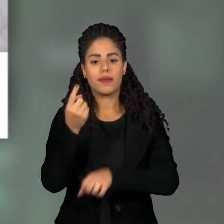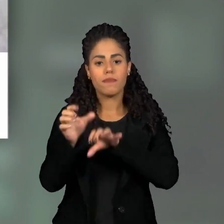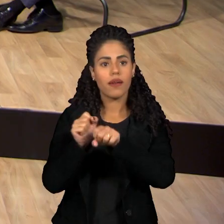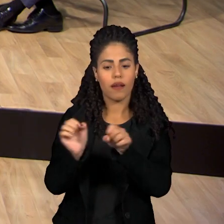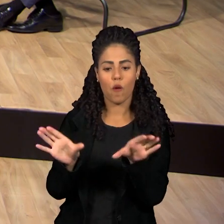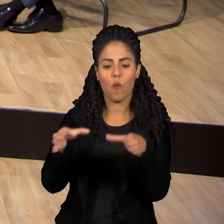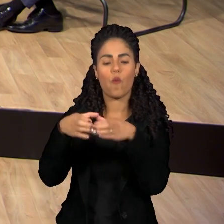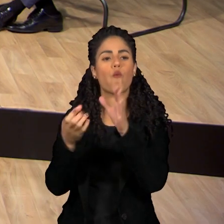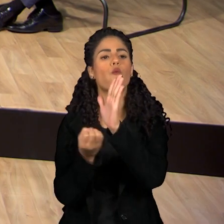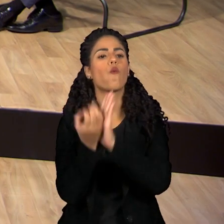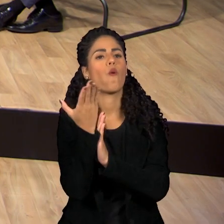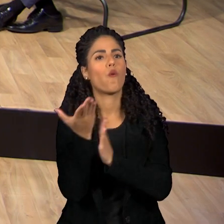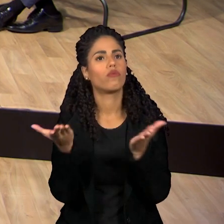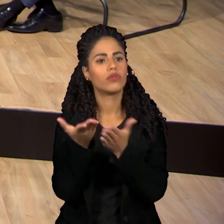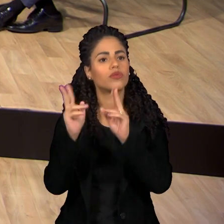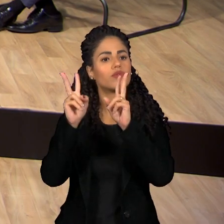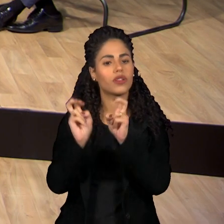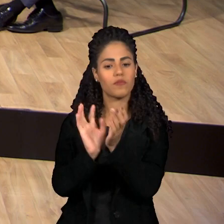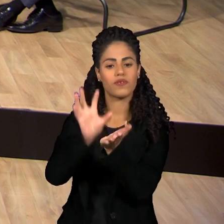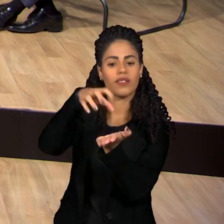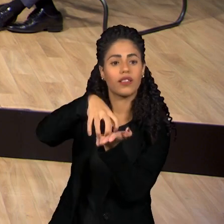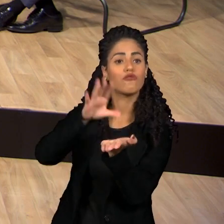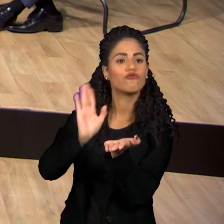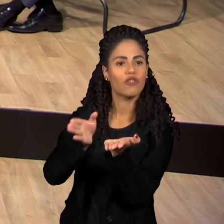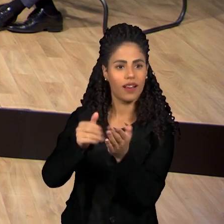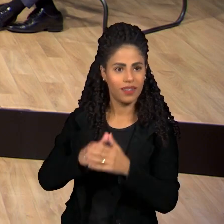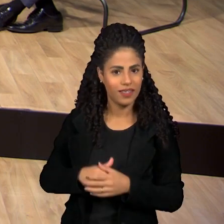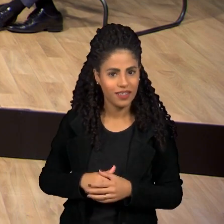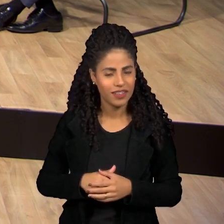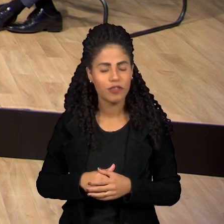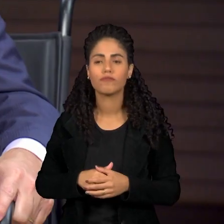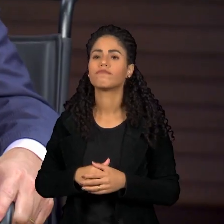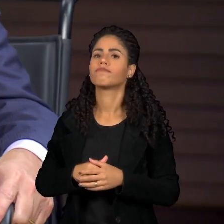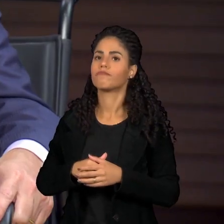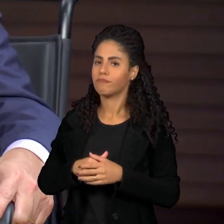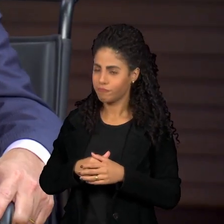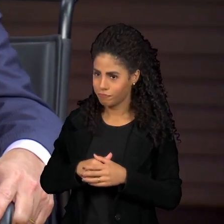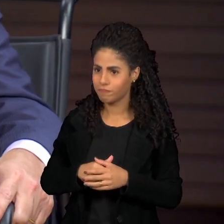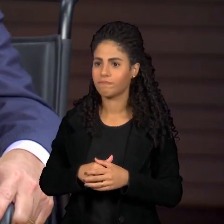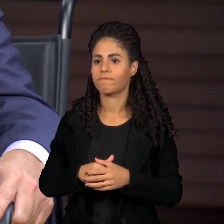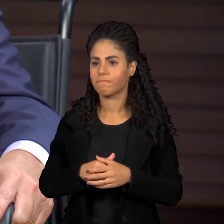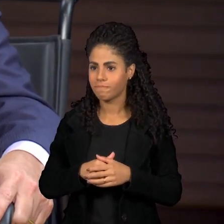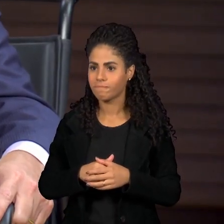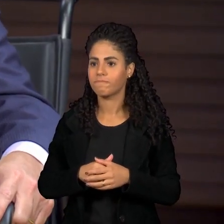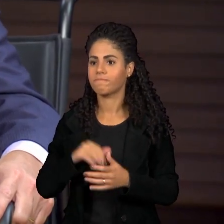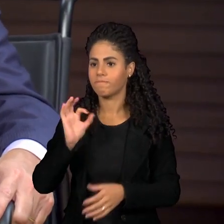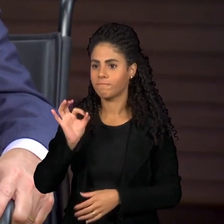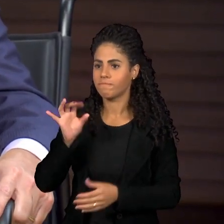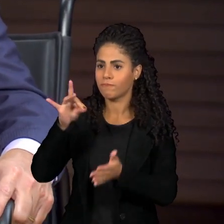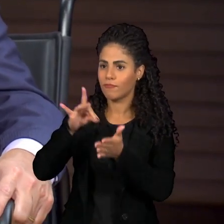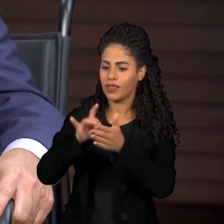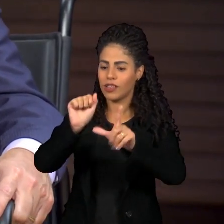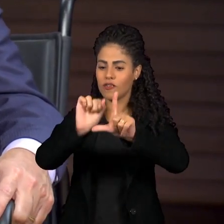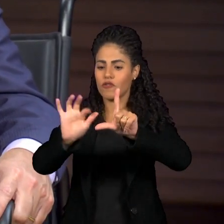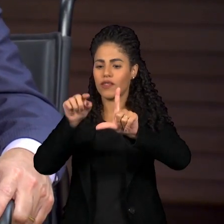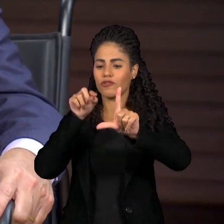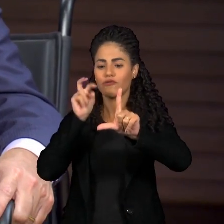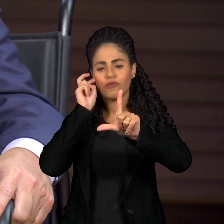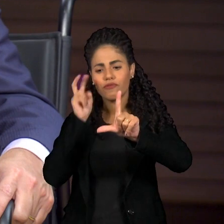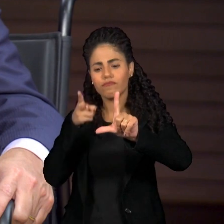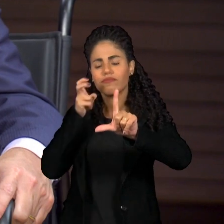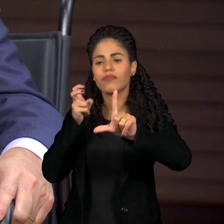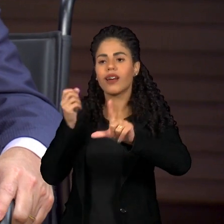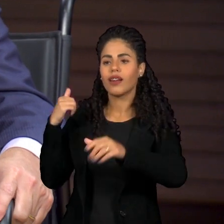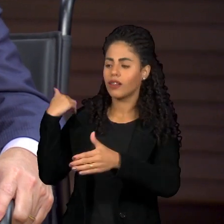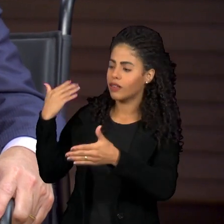do bloco e que já trazia esse termo Centrão, não é? Eu acho que tem duas, né, pegando essa reconstituição histórica e